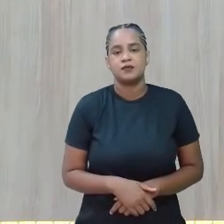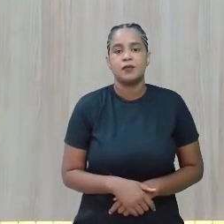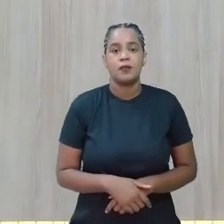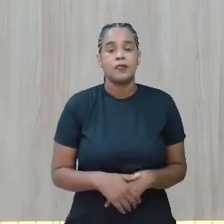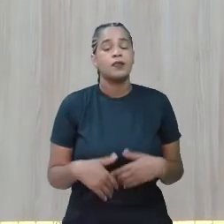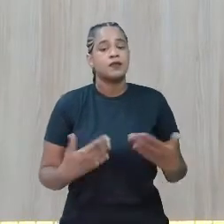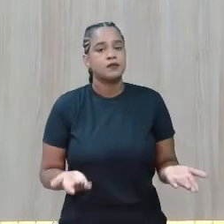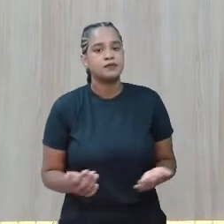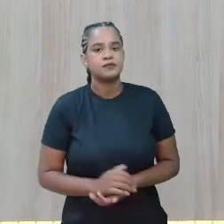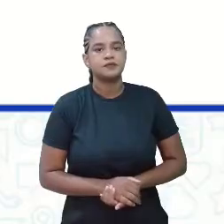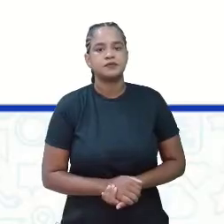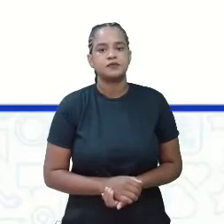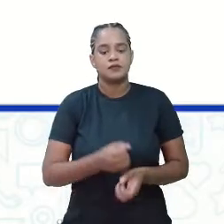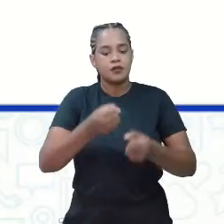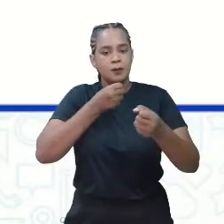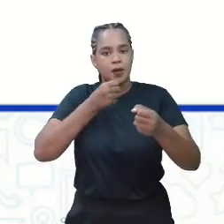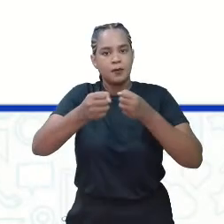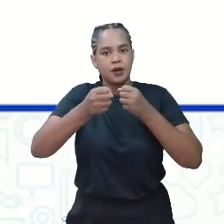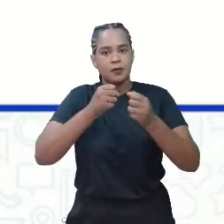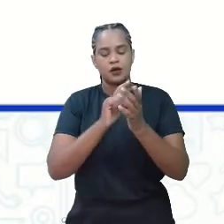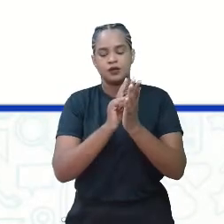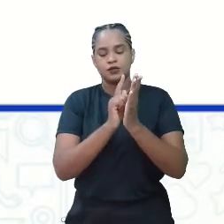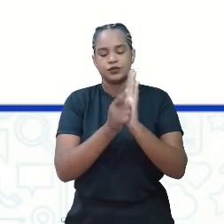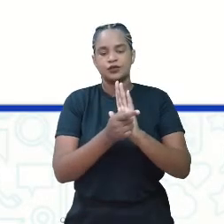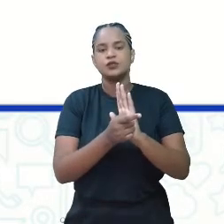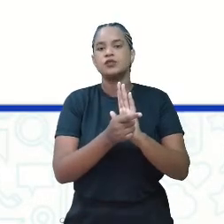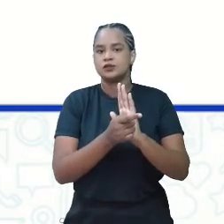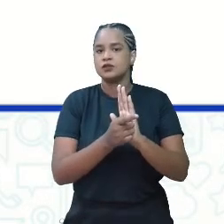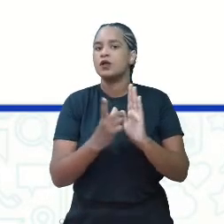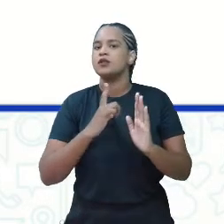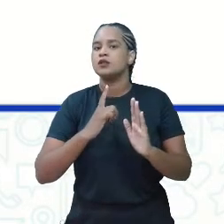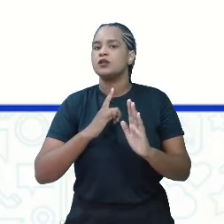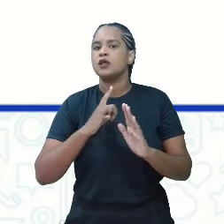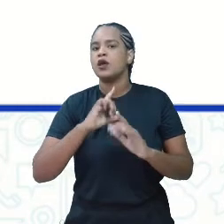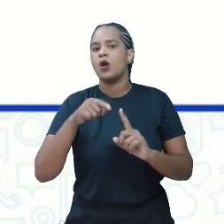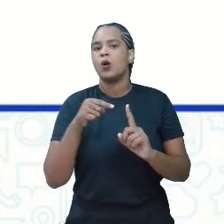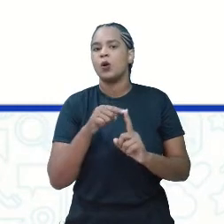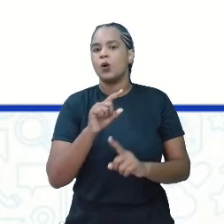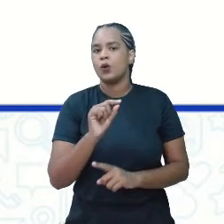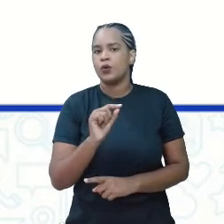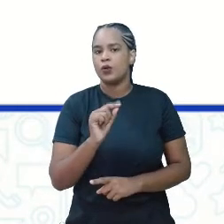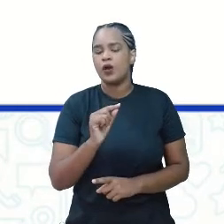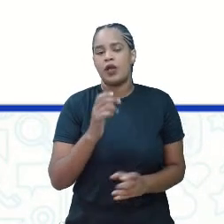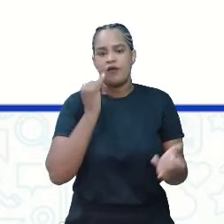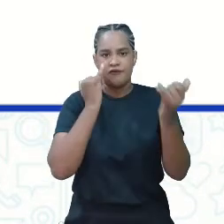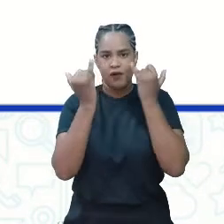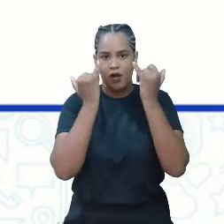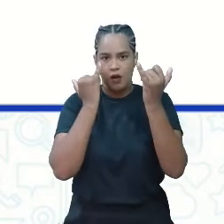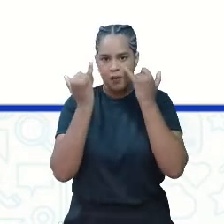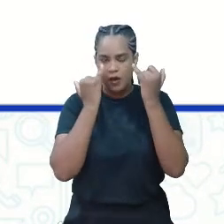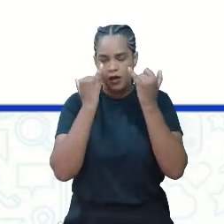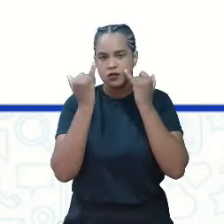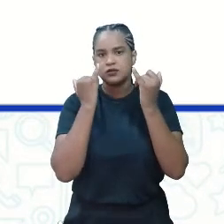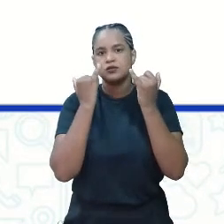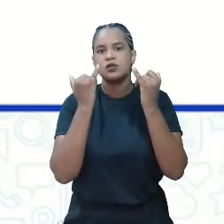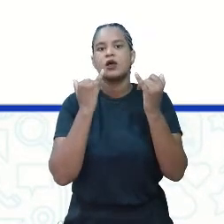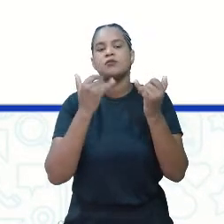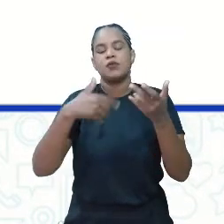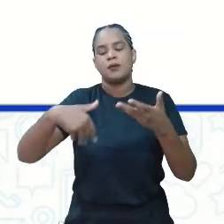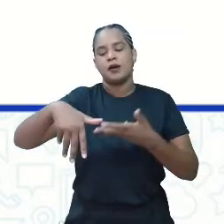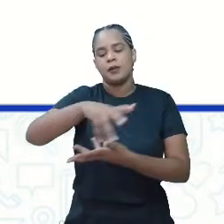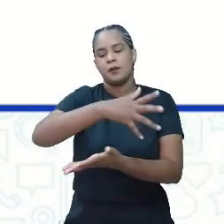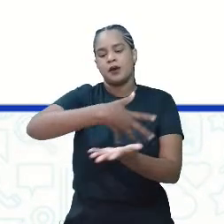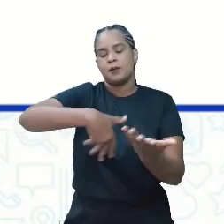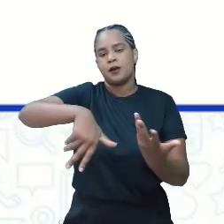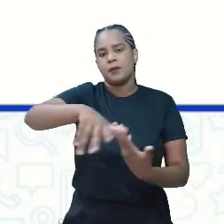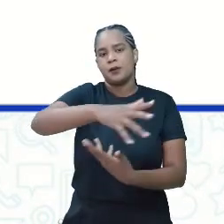Então, a entrevista é um dos gêneros textuais com função geralmente informativa, veiculada,